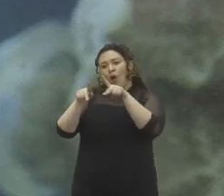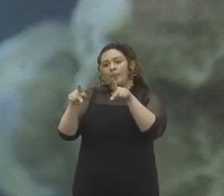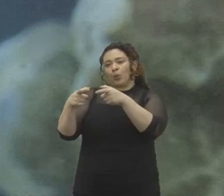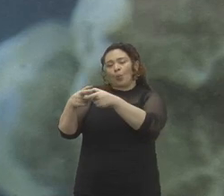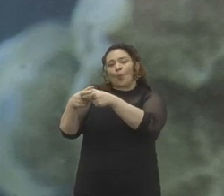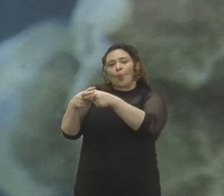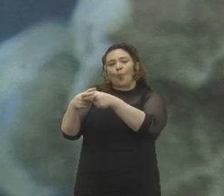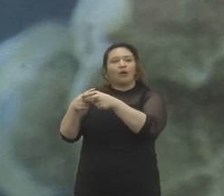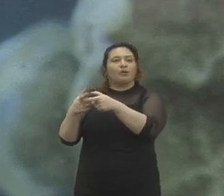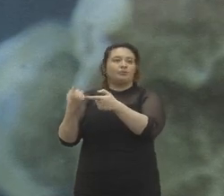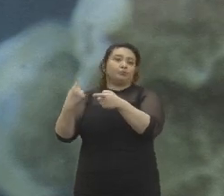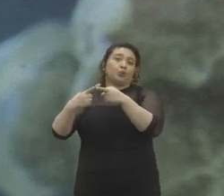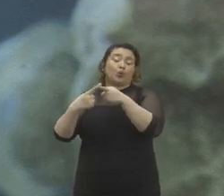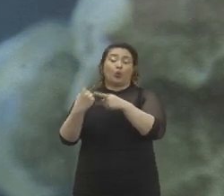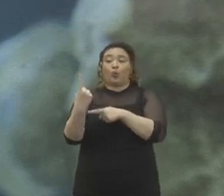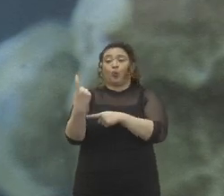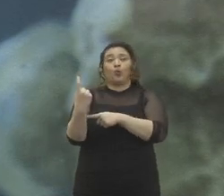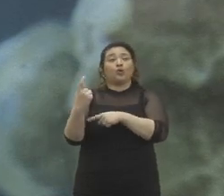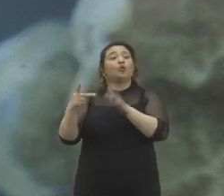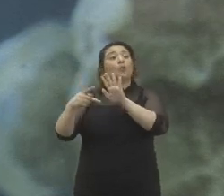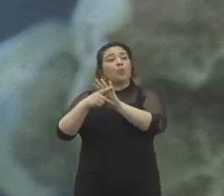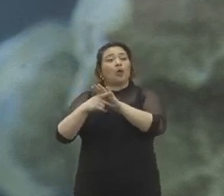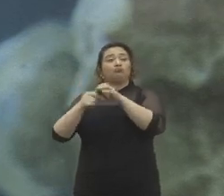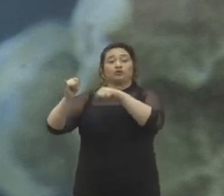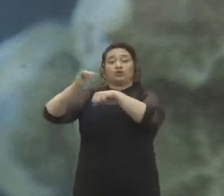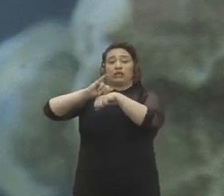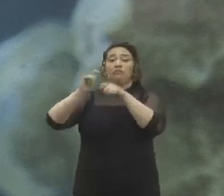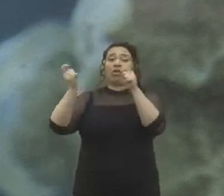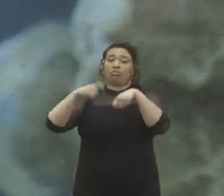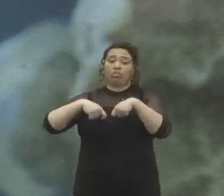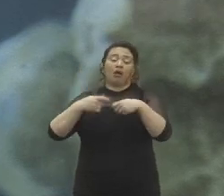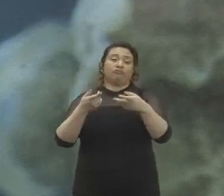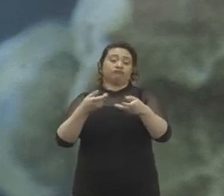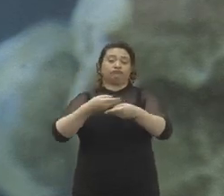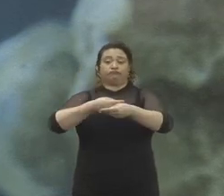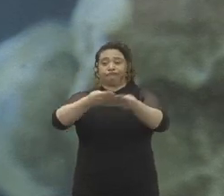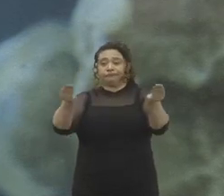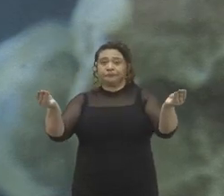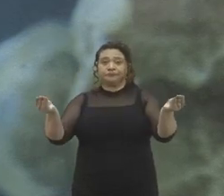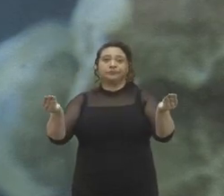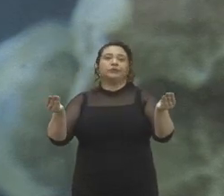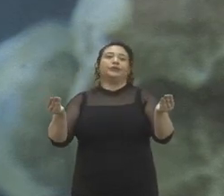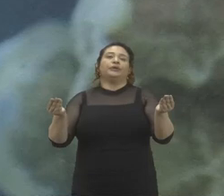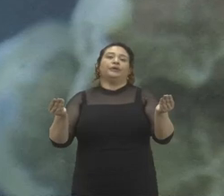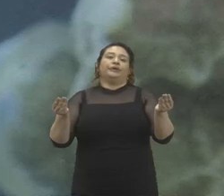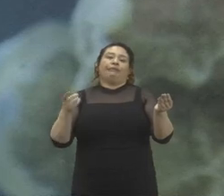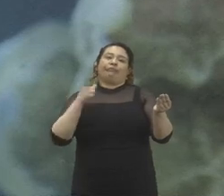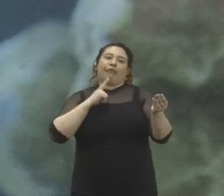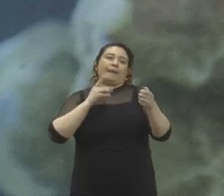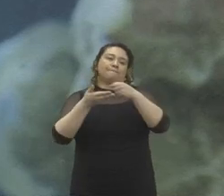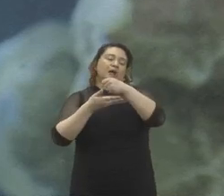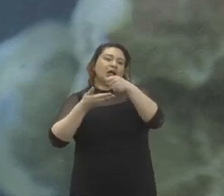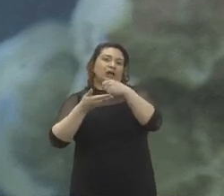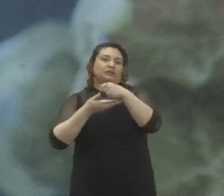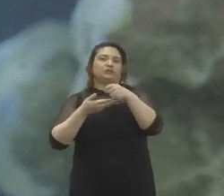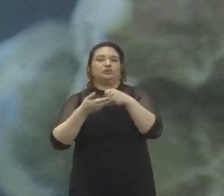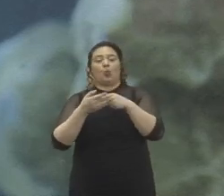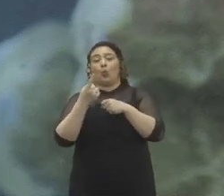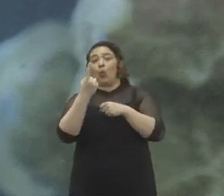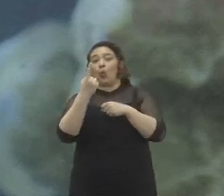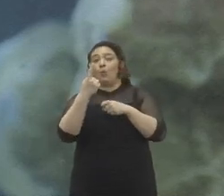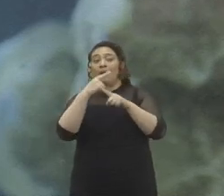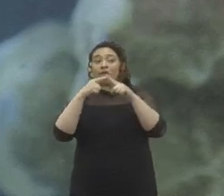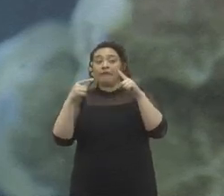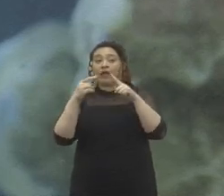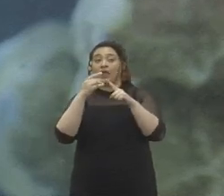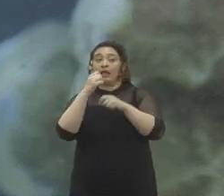único e centro de abastecimento eles são abastecidos basicamente uma vez por ano por um quando